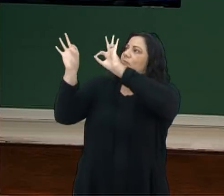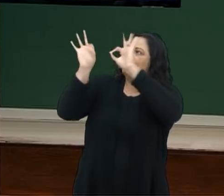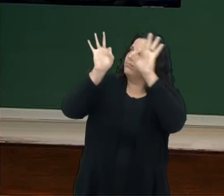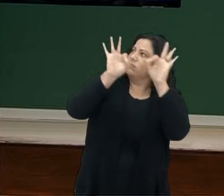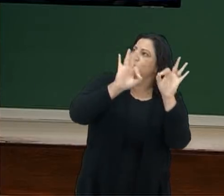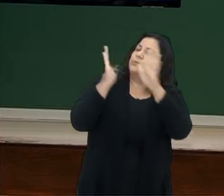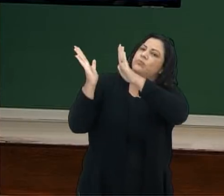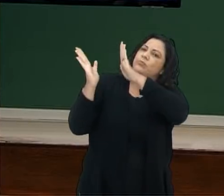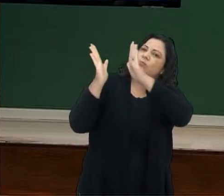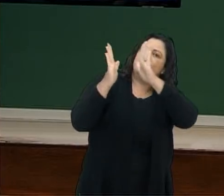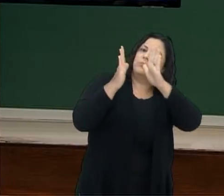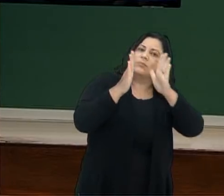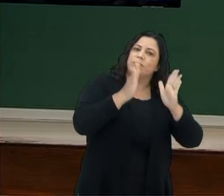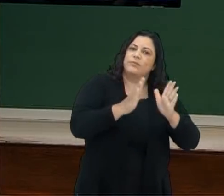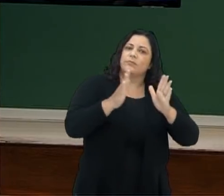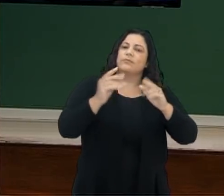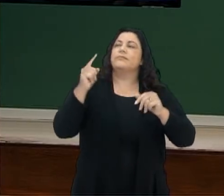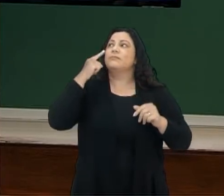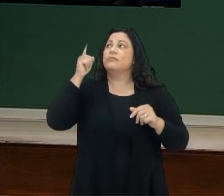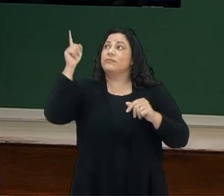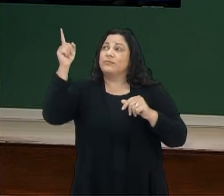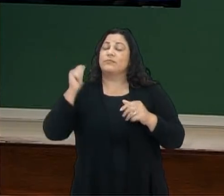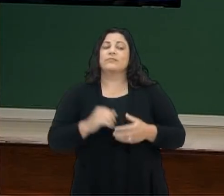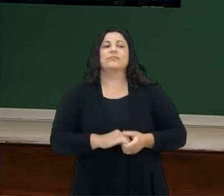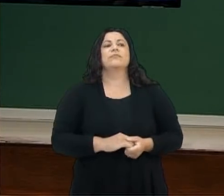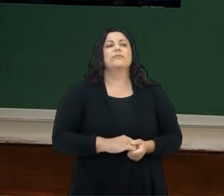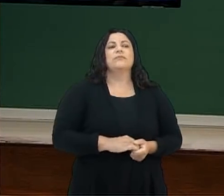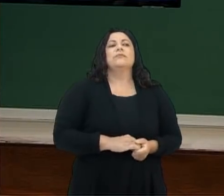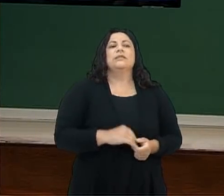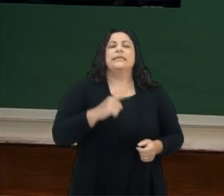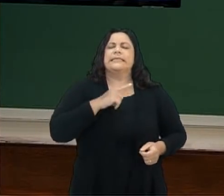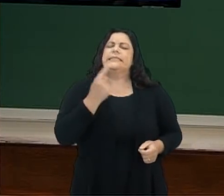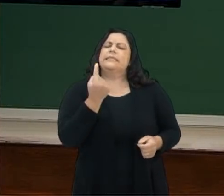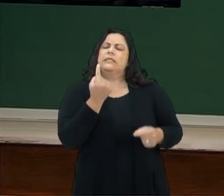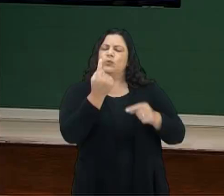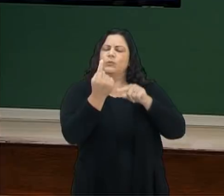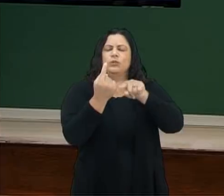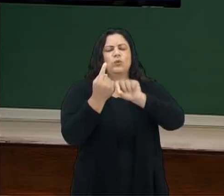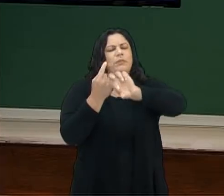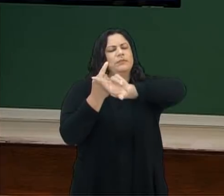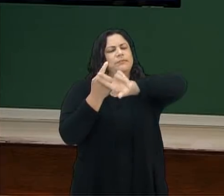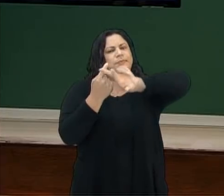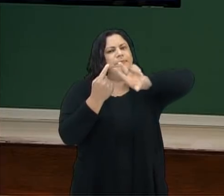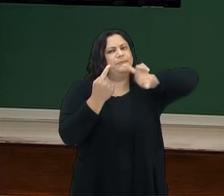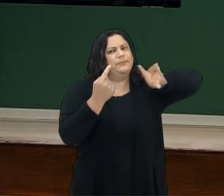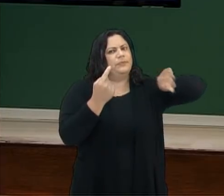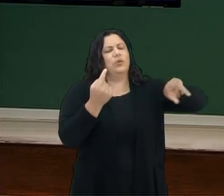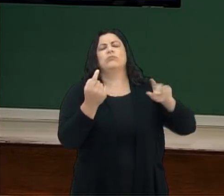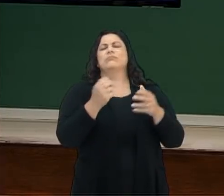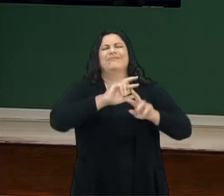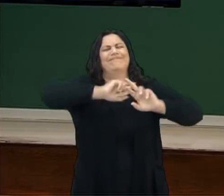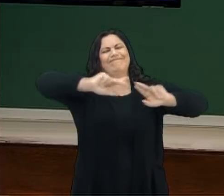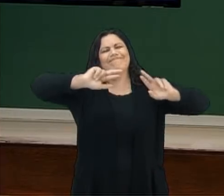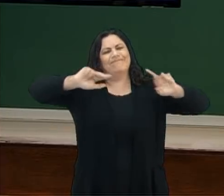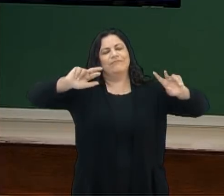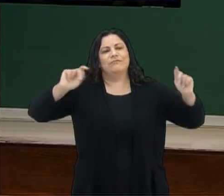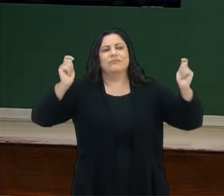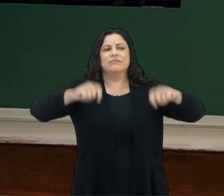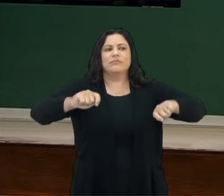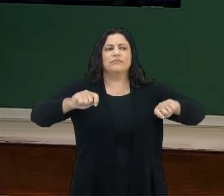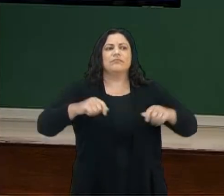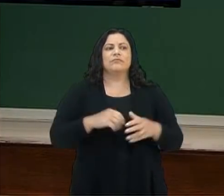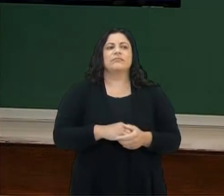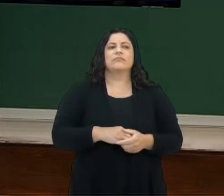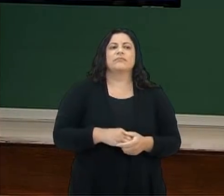várias diagonais dentro de um polígono. Aqui eu coloquei uma só, mas ele possui diversas diagonais. Ainda tem um elemento que não